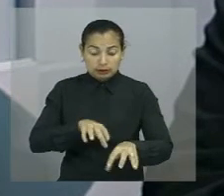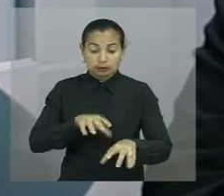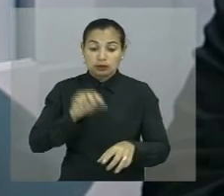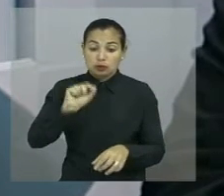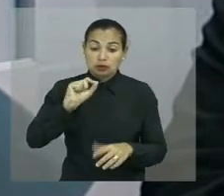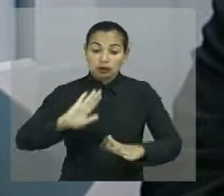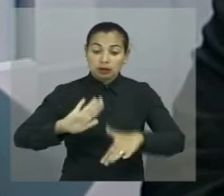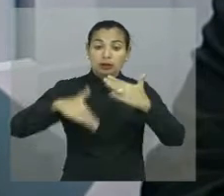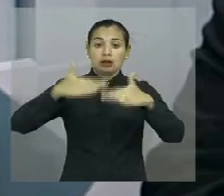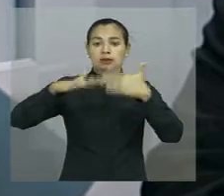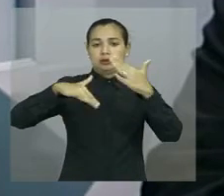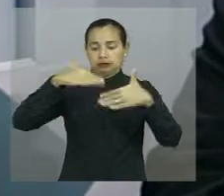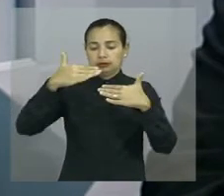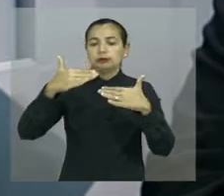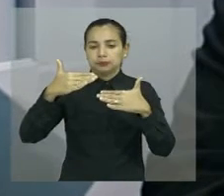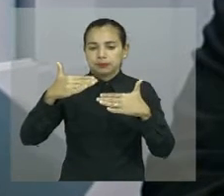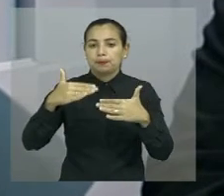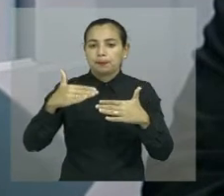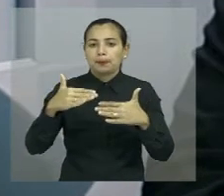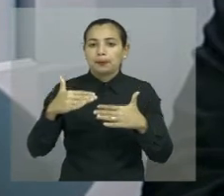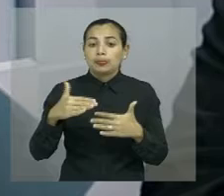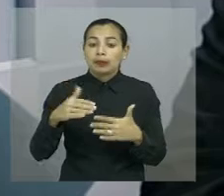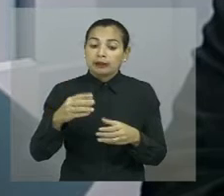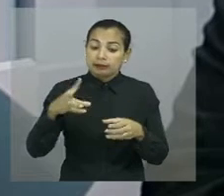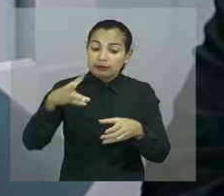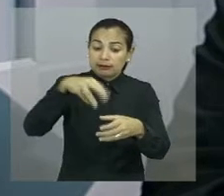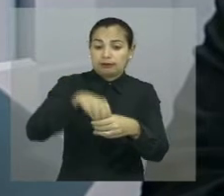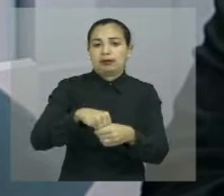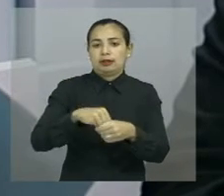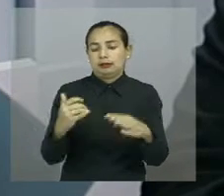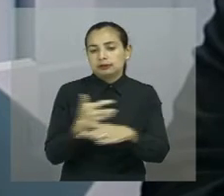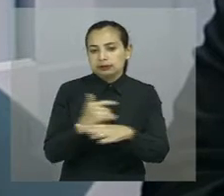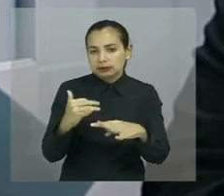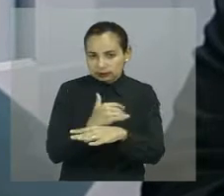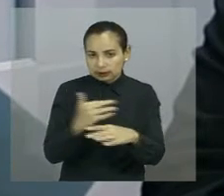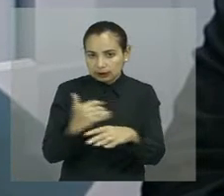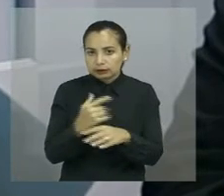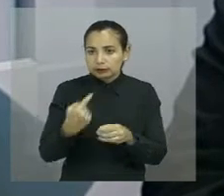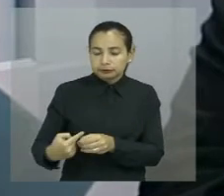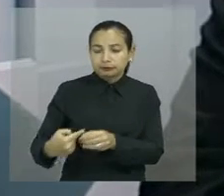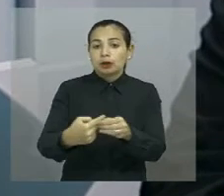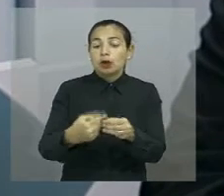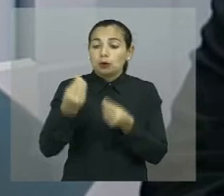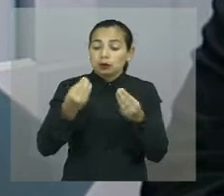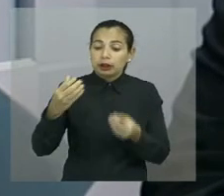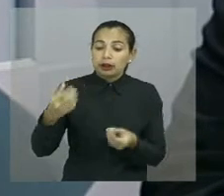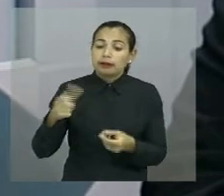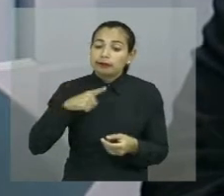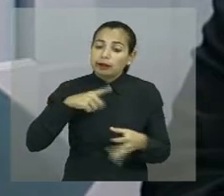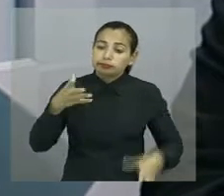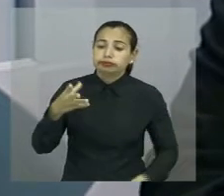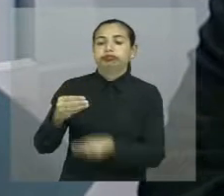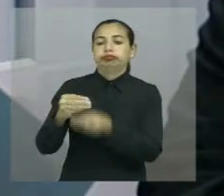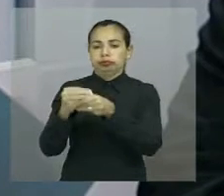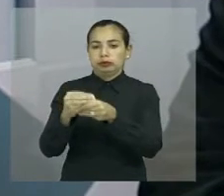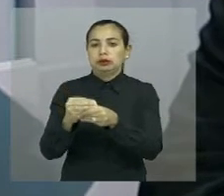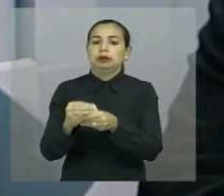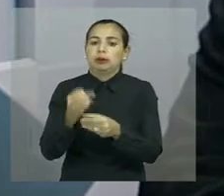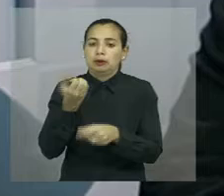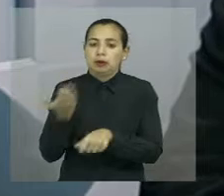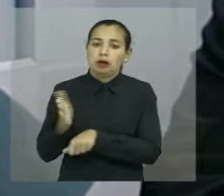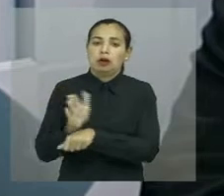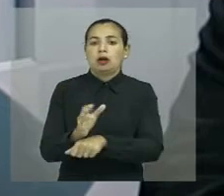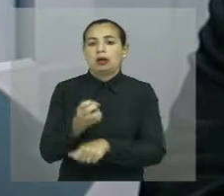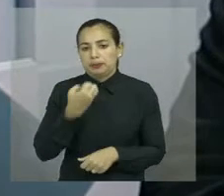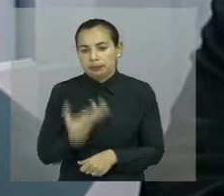sendo desenvolvido no município, para também darmos a nossa contribuição. Além disso, nós nos reunimos com aqueles